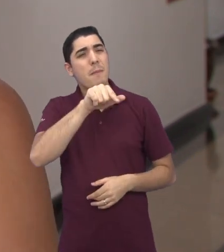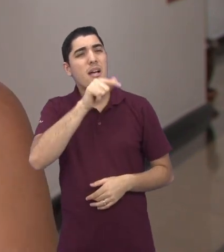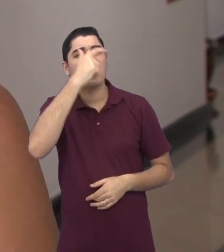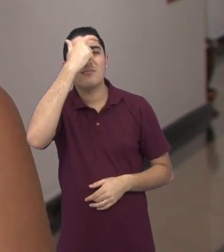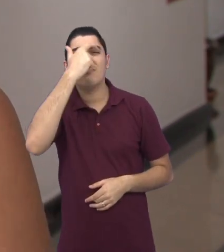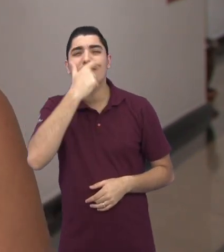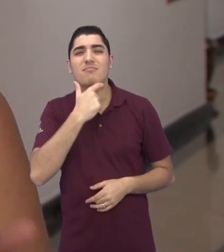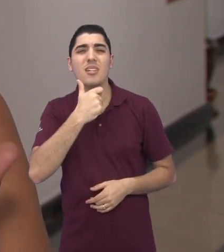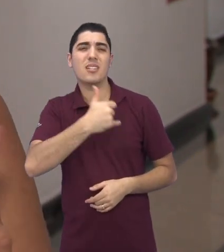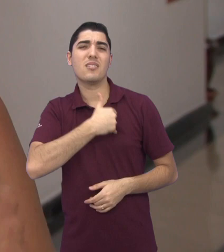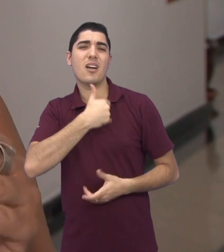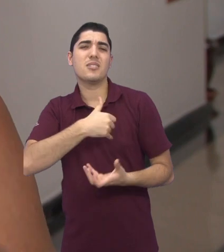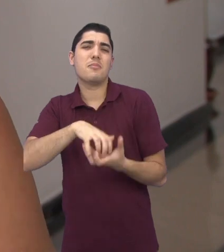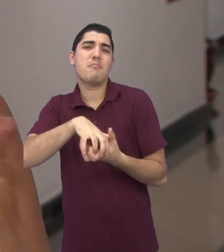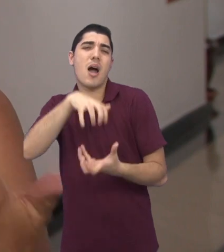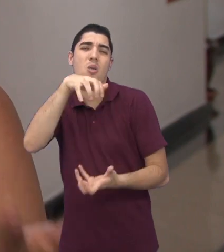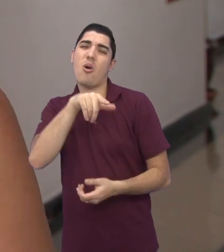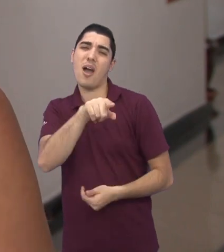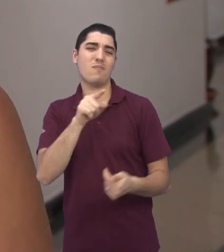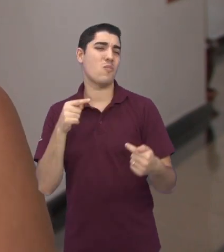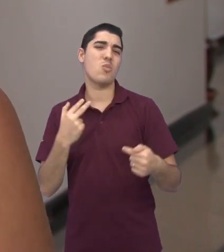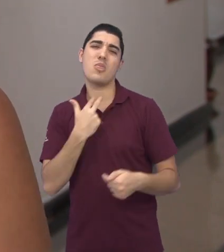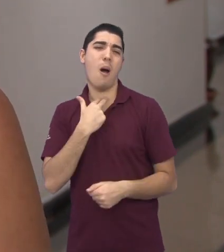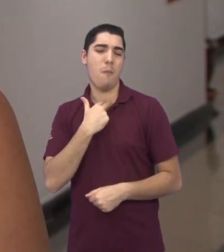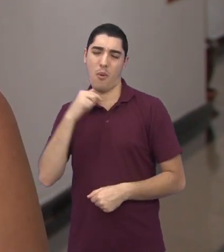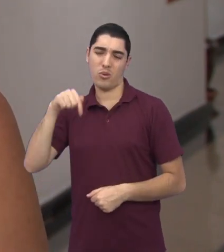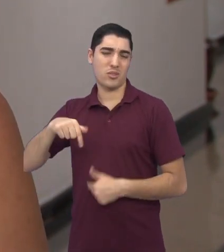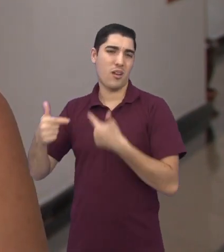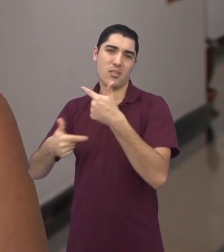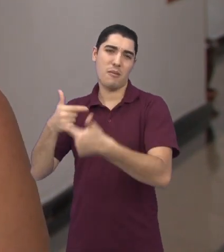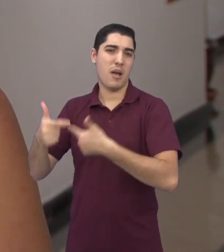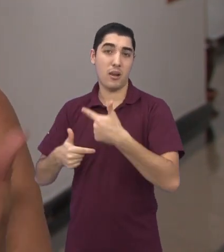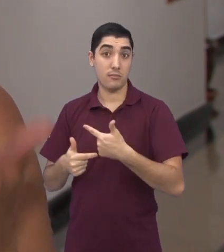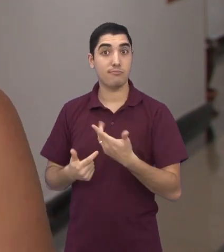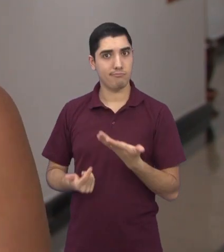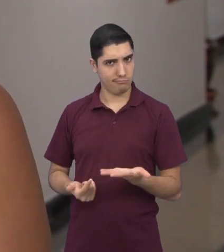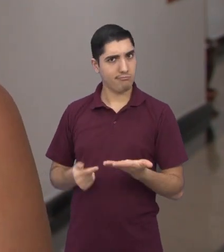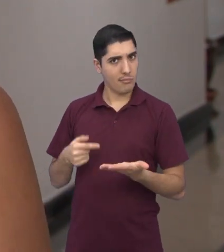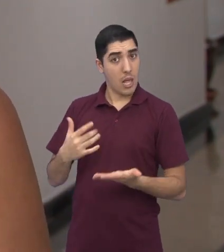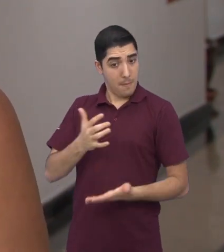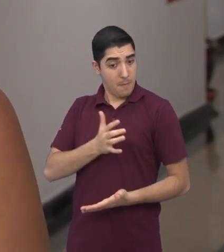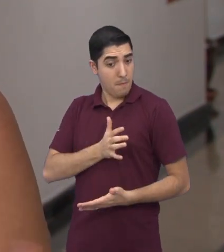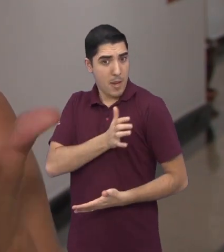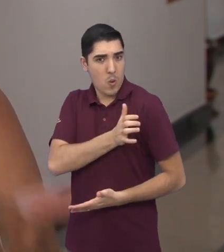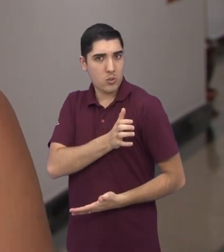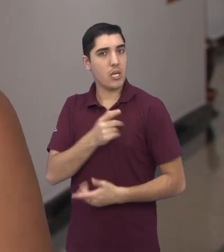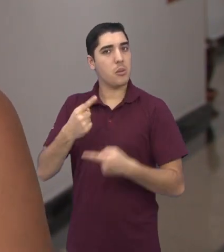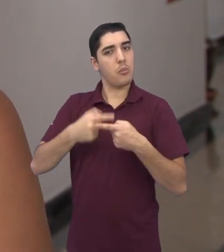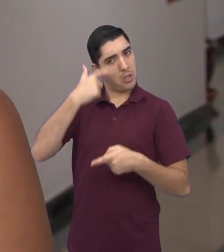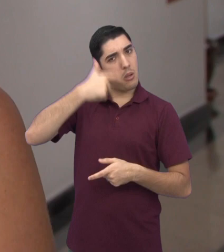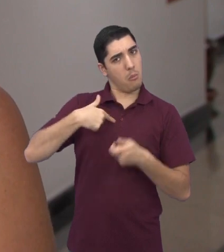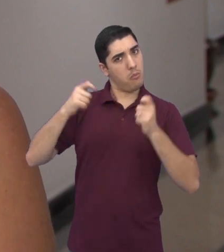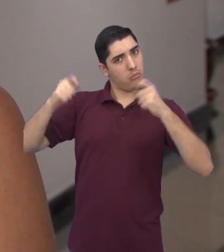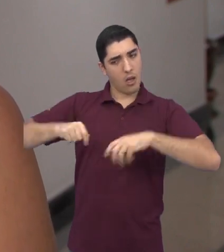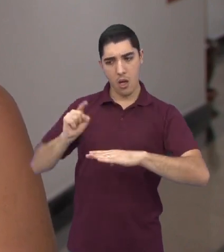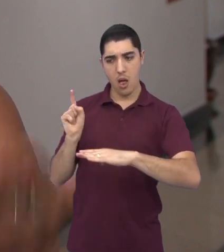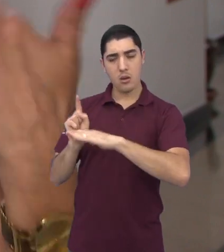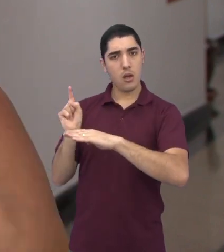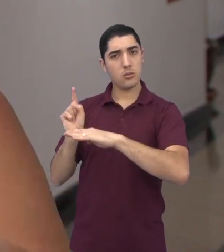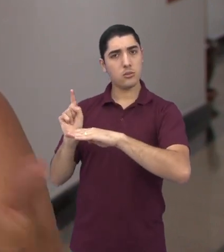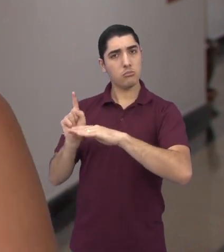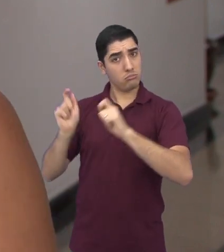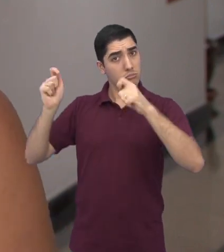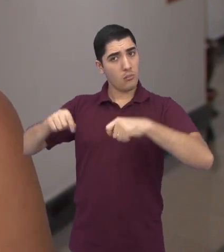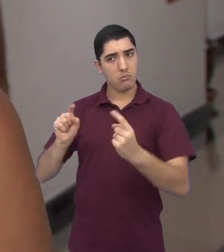a sua aparência já é um pouco mais velha e para a gente não fica bacana. Então, esse preconceito de atendimento